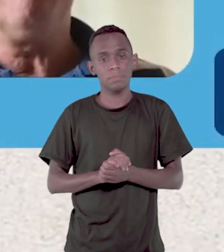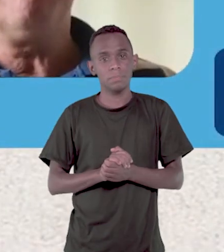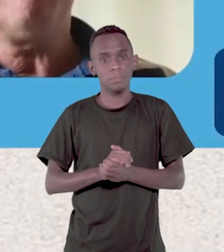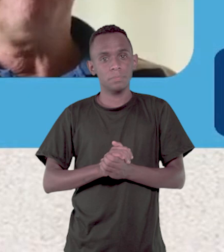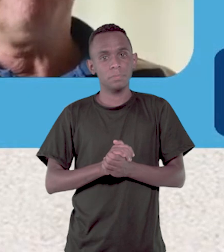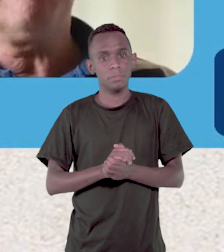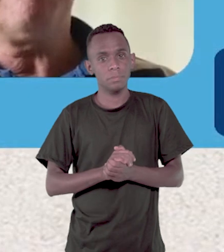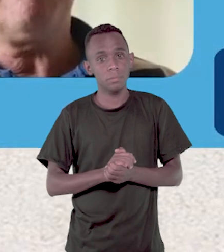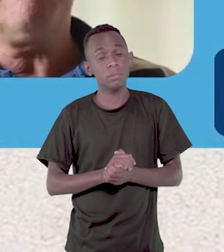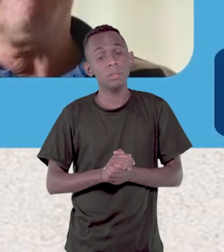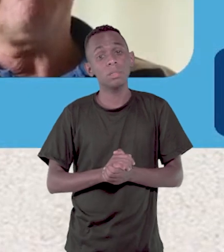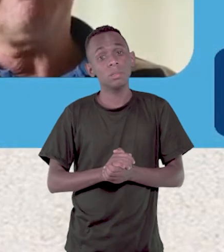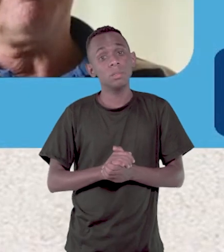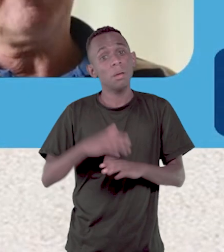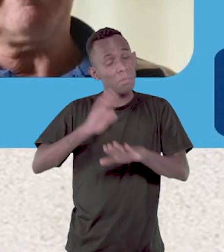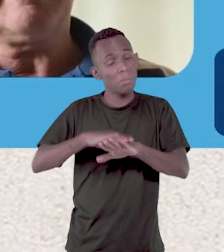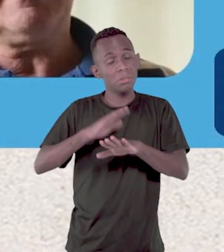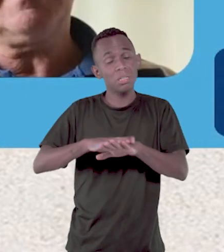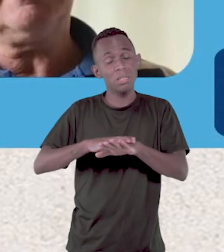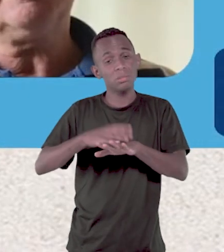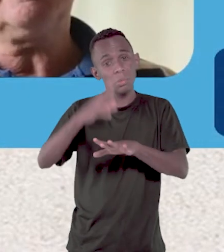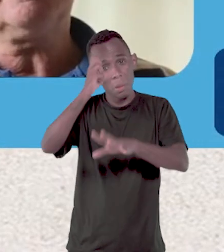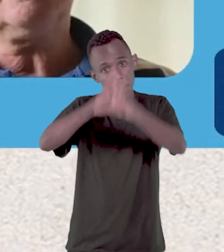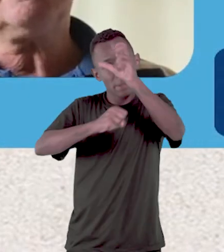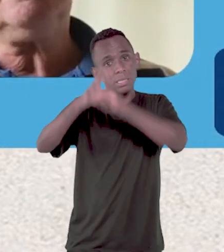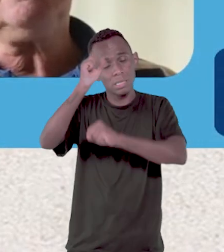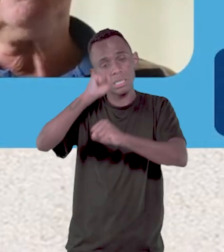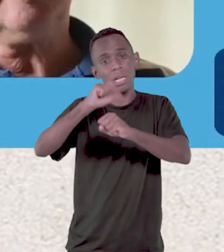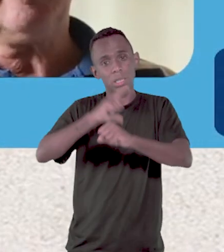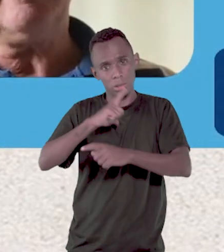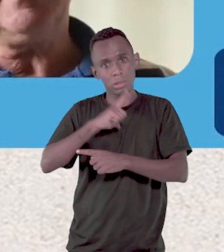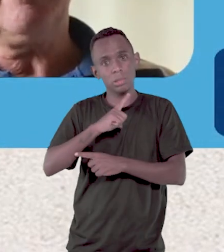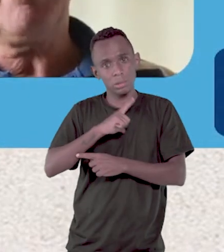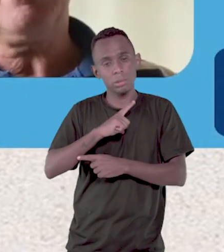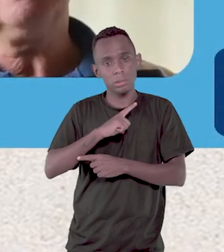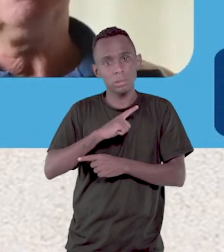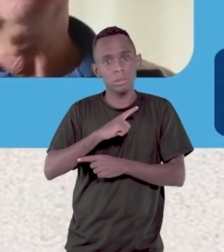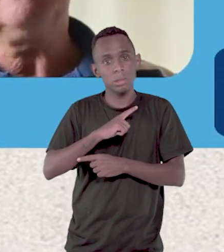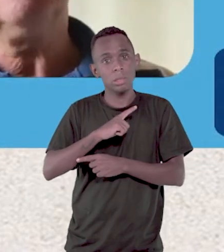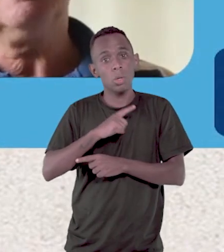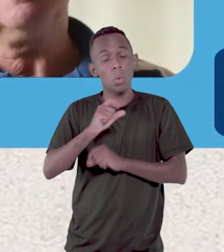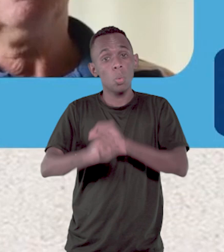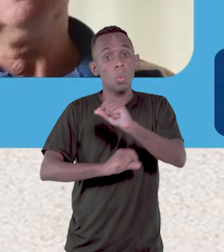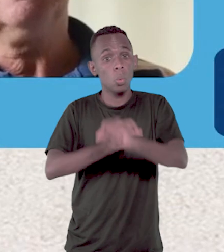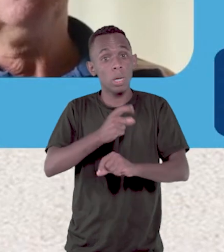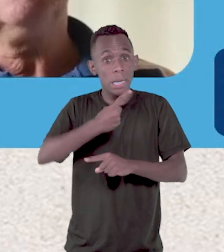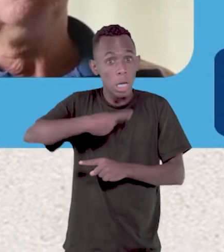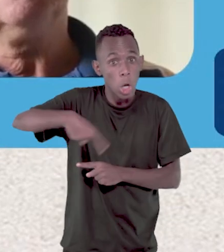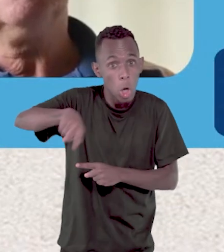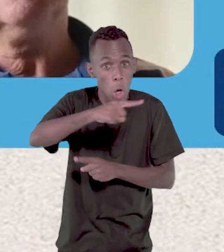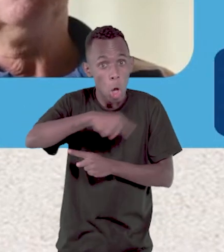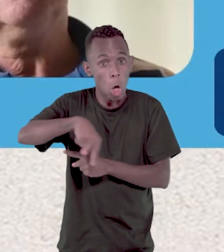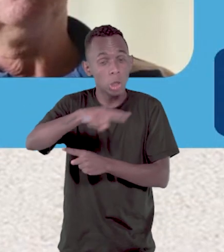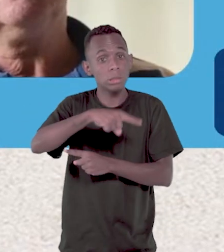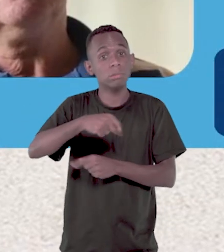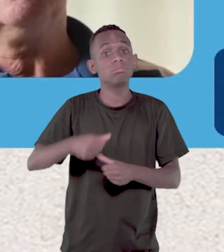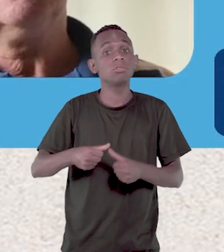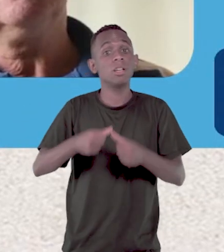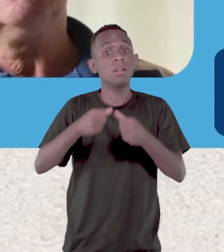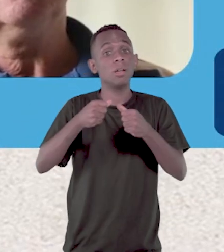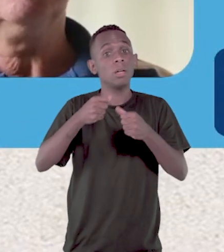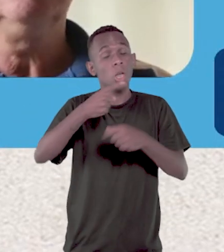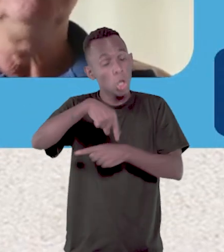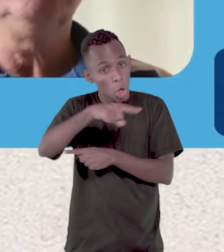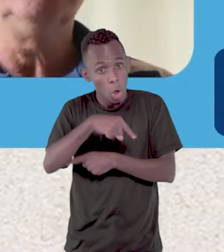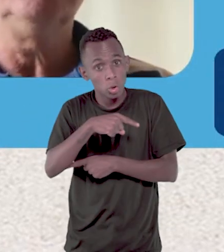Tem aí um aprendizado a forceps, né? Claro, mas tem aí um aprendizado também que nós vamos